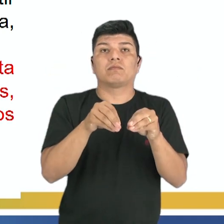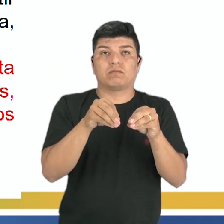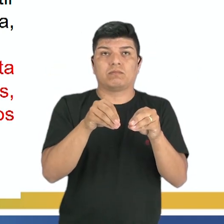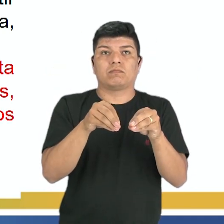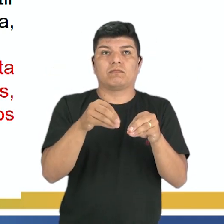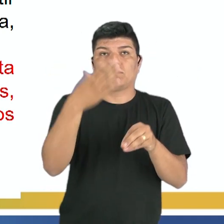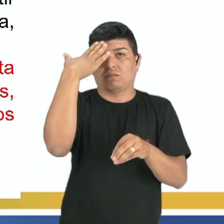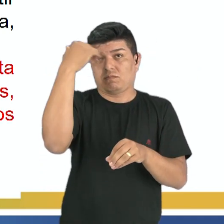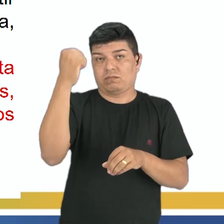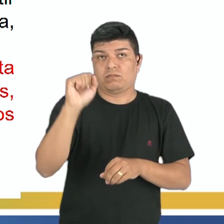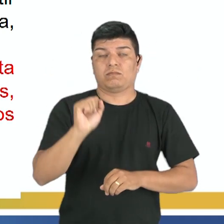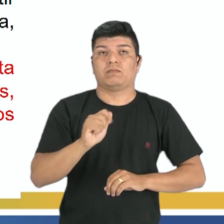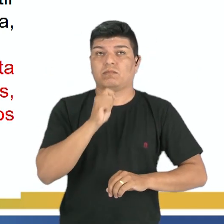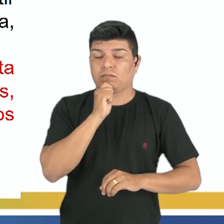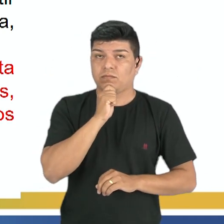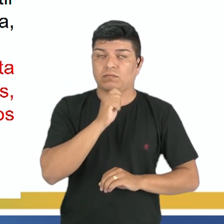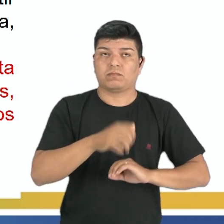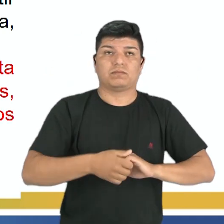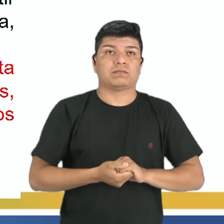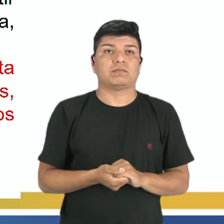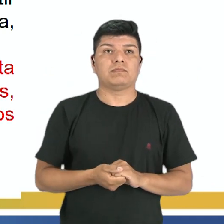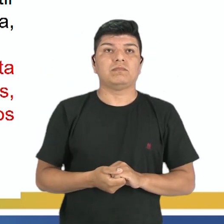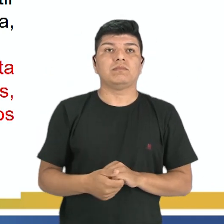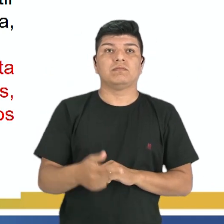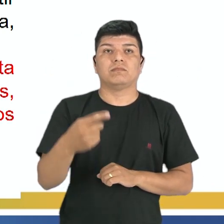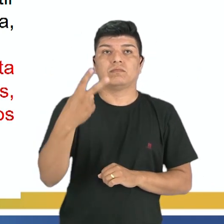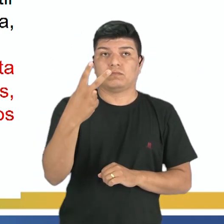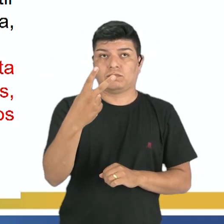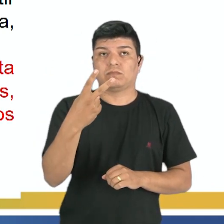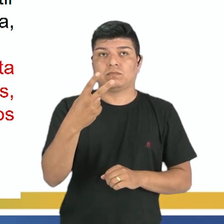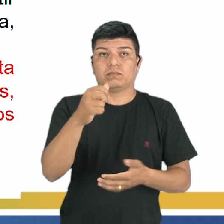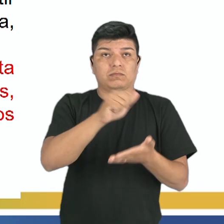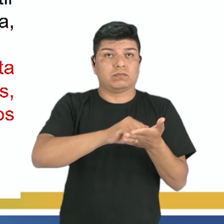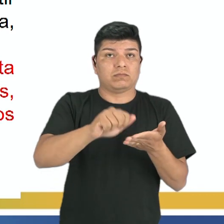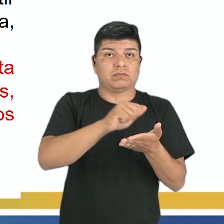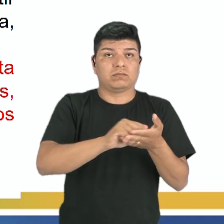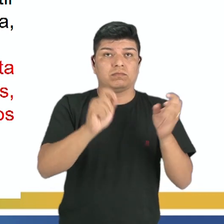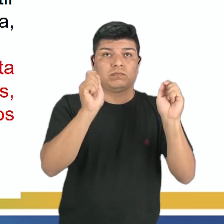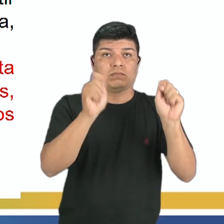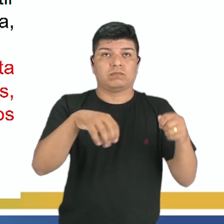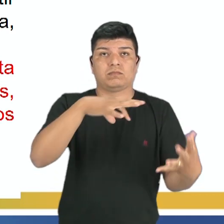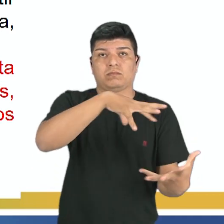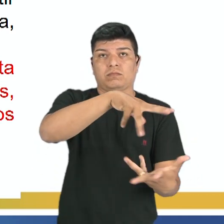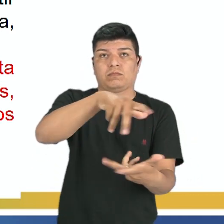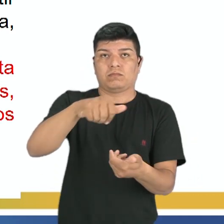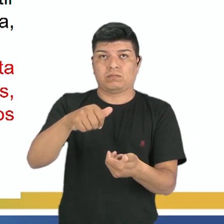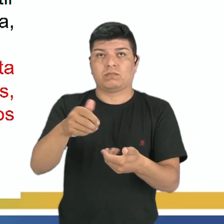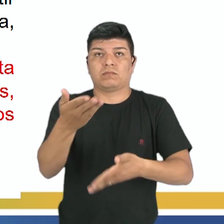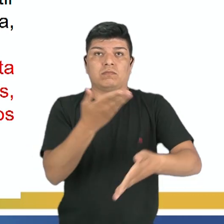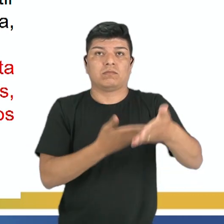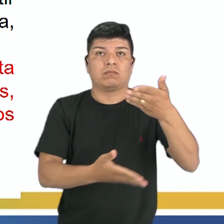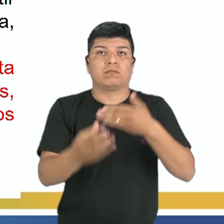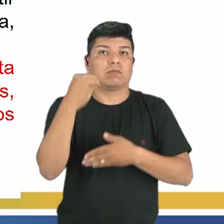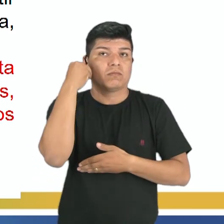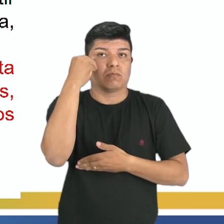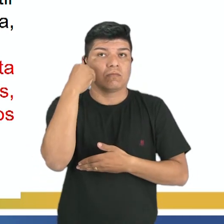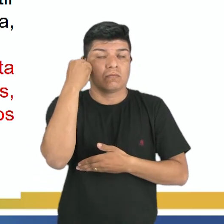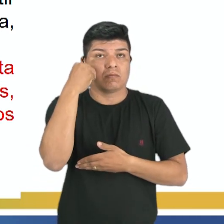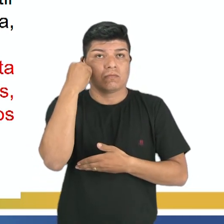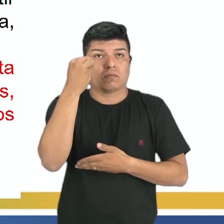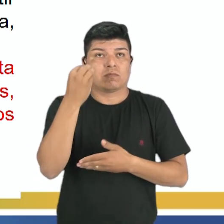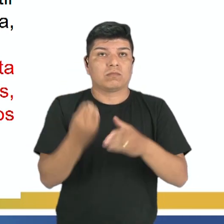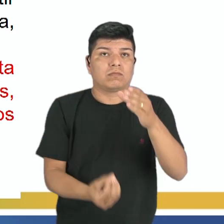a ser descoberto, né? A 2, a escrita possibilitou à humanidade armazenar e transmitir experiências. Sobre a invenção